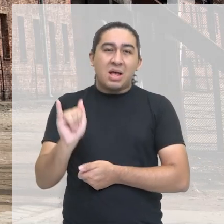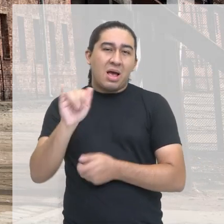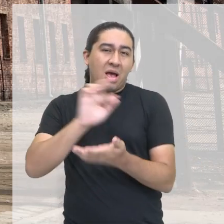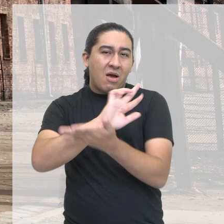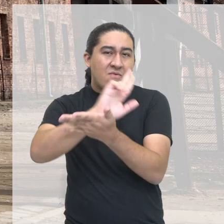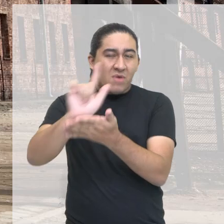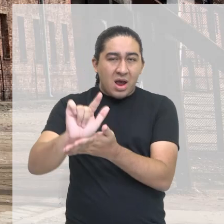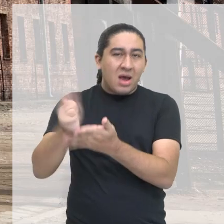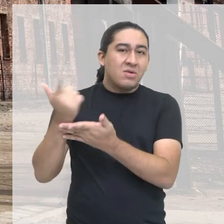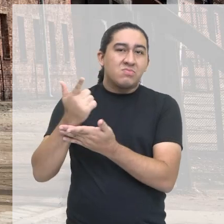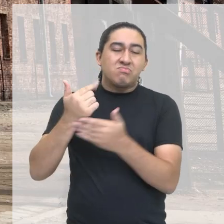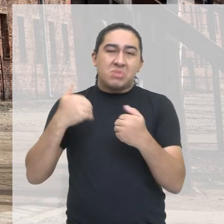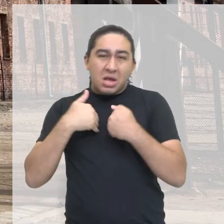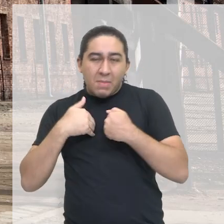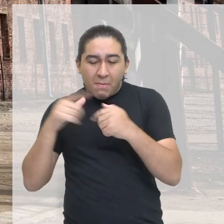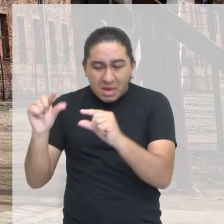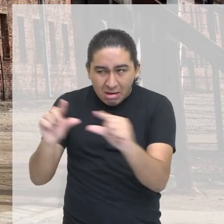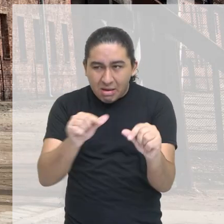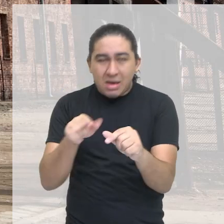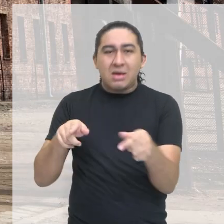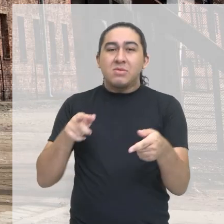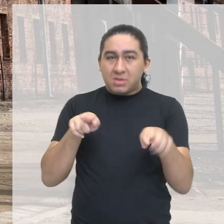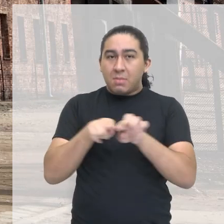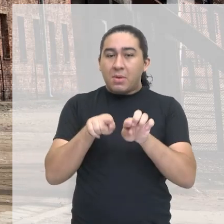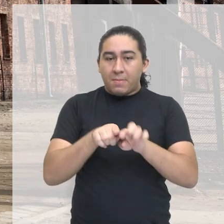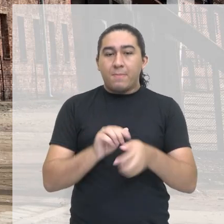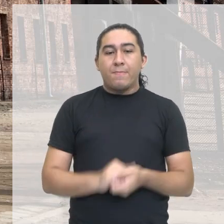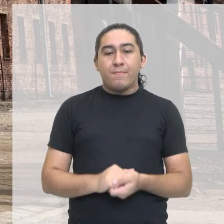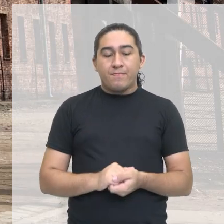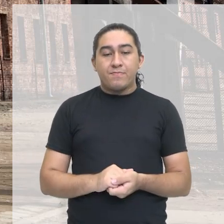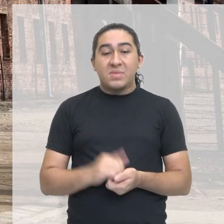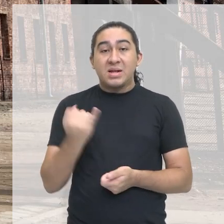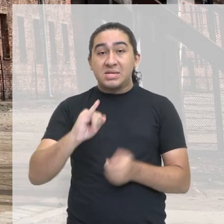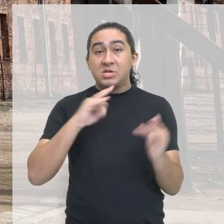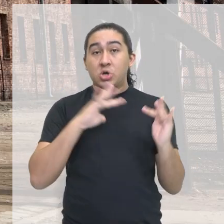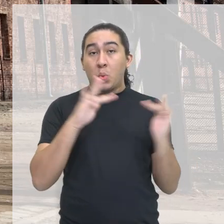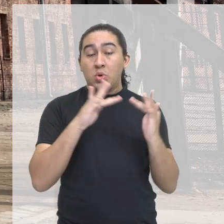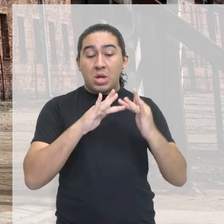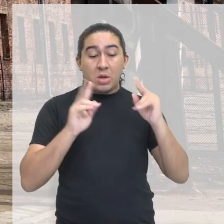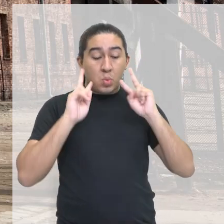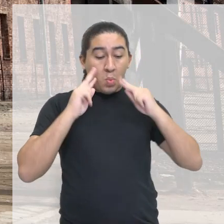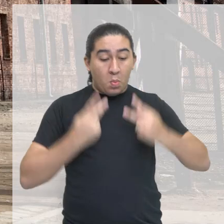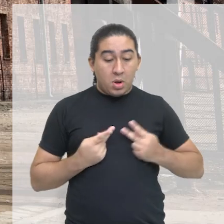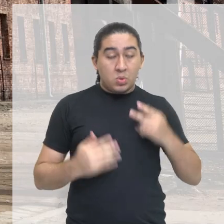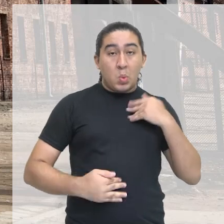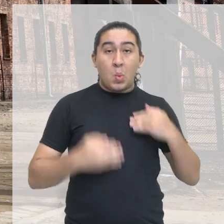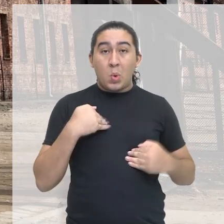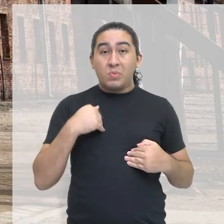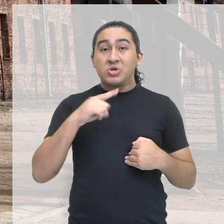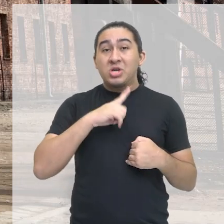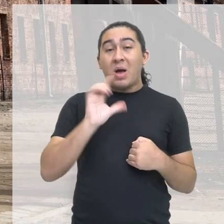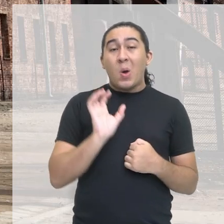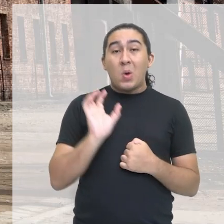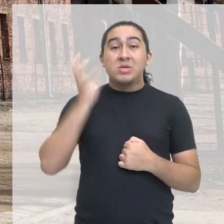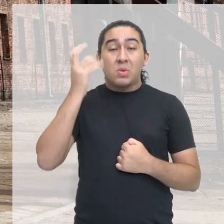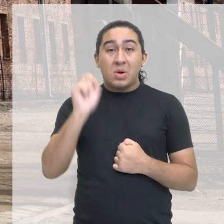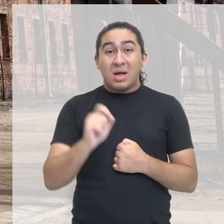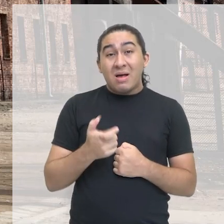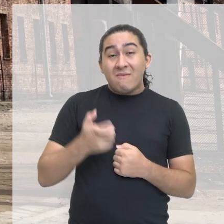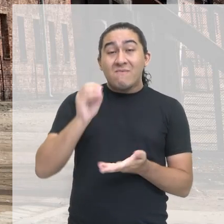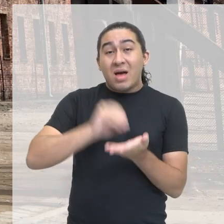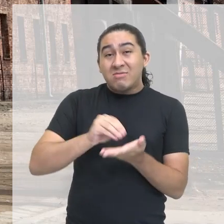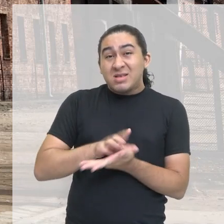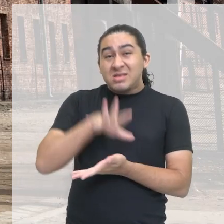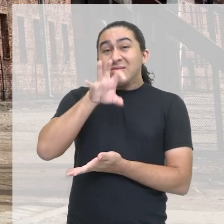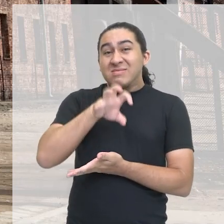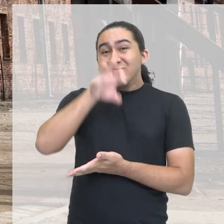outras pestes, e em grande quantidade, quando entrava em contato com o organismo humano, poderia ocasionar ali asfixia,